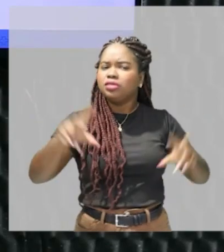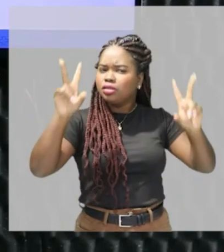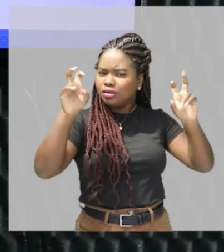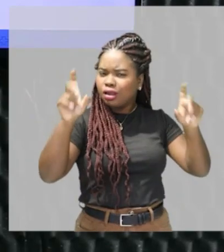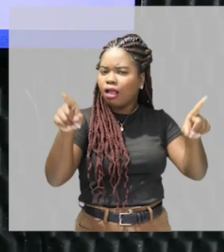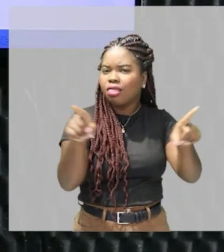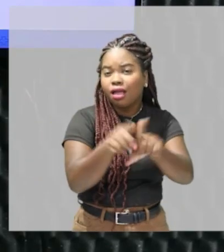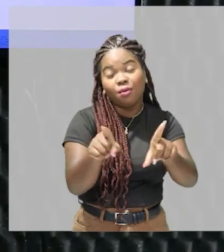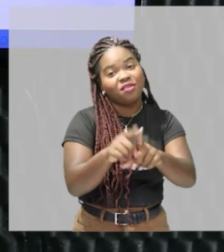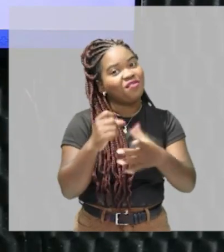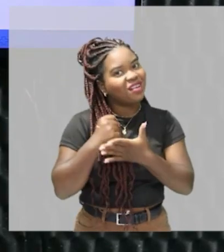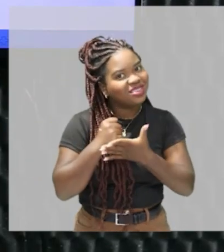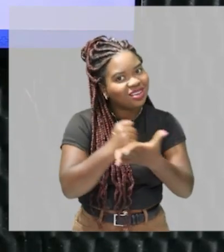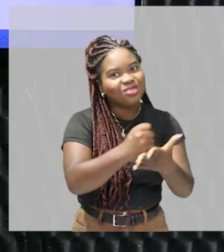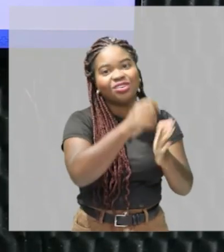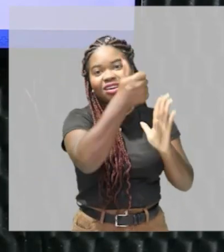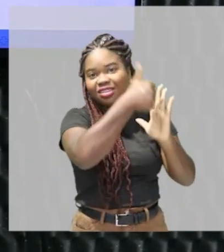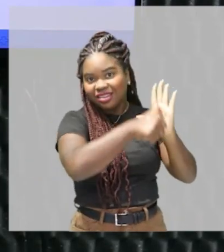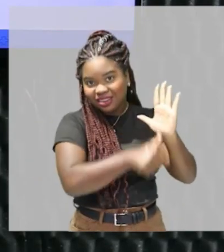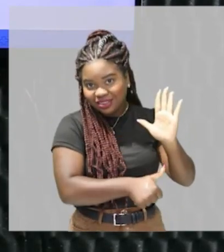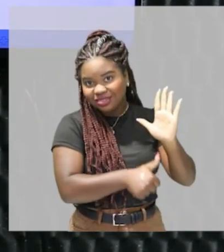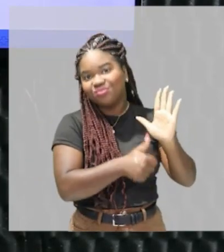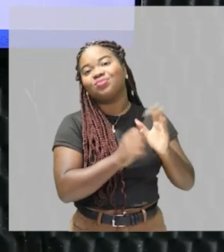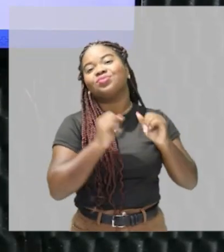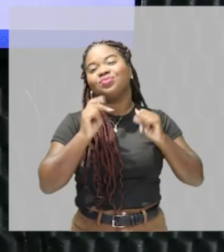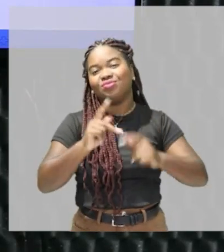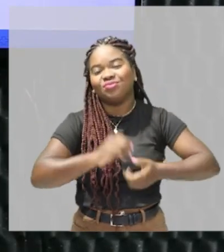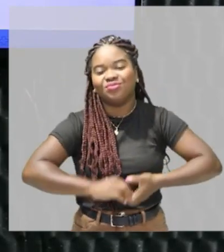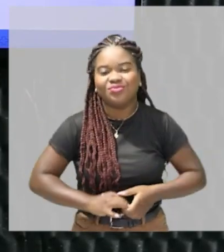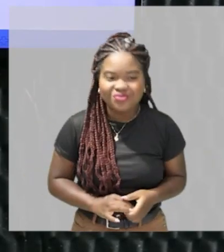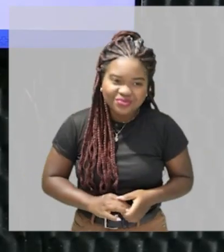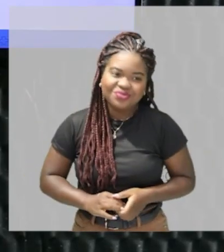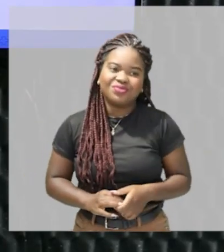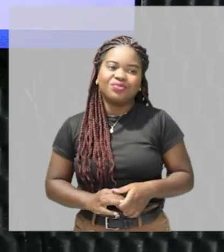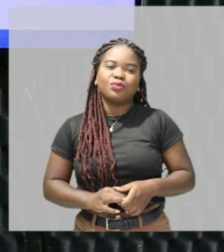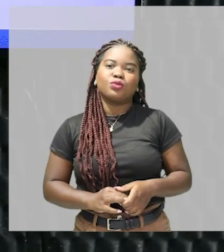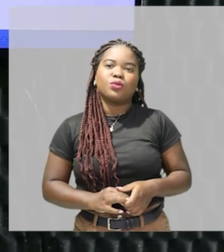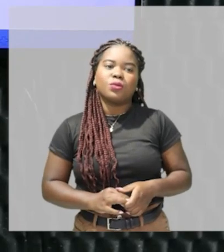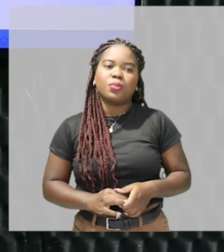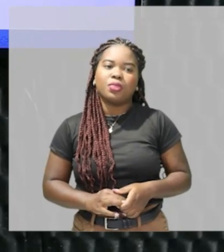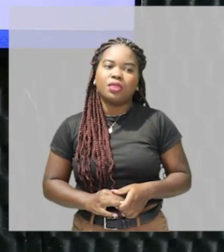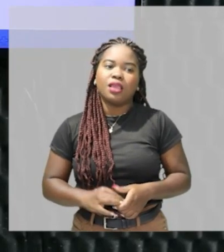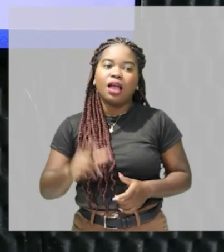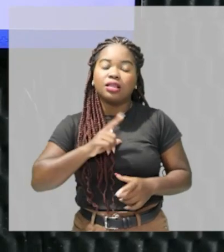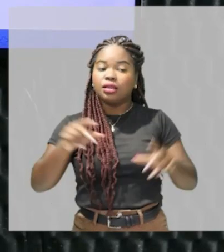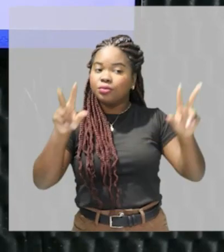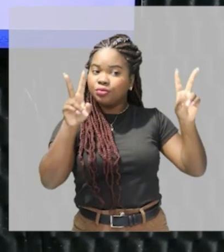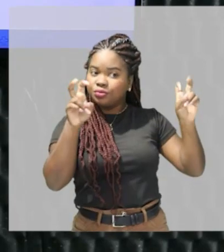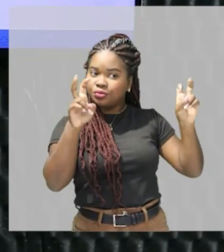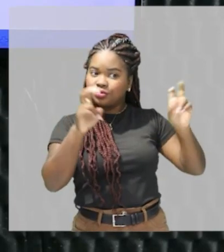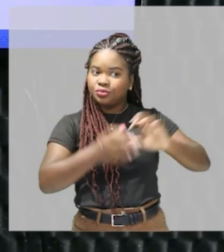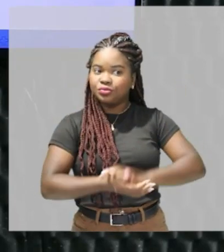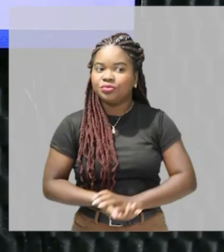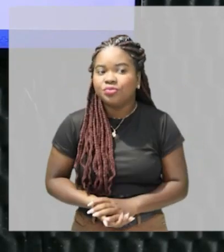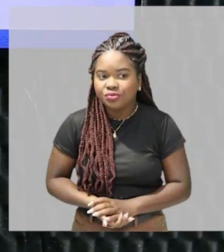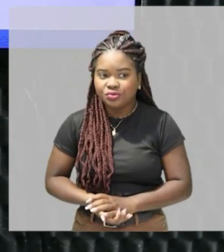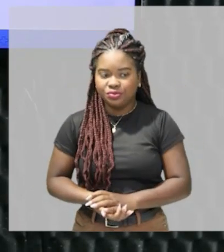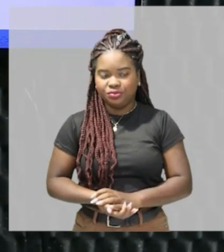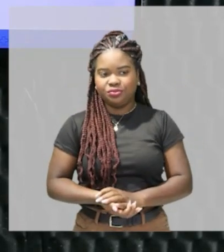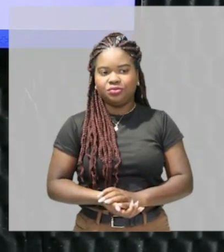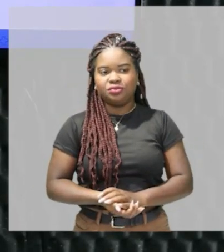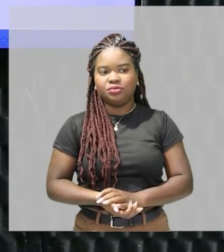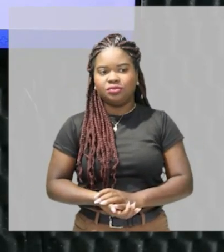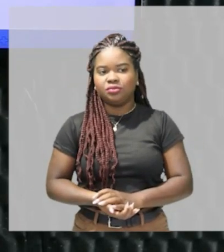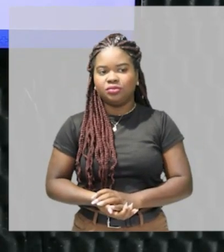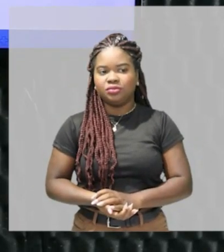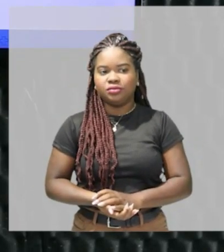te ajudar na interpretação. Normalmente as notícias vêm acompanhadas de manchete. Italian University